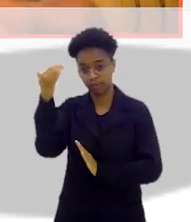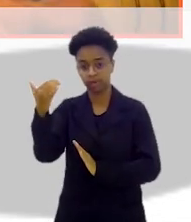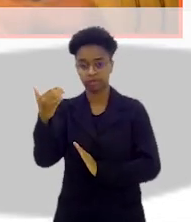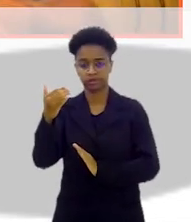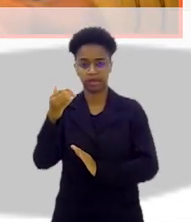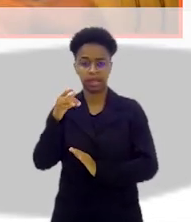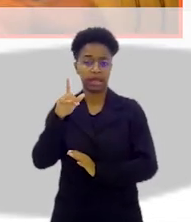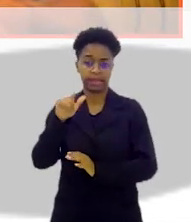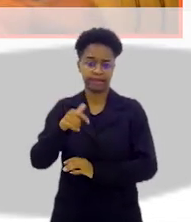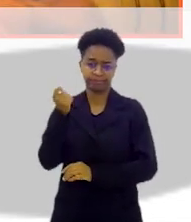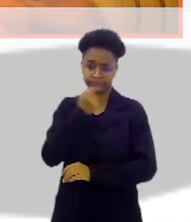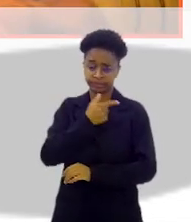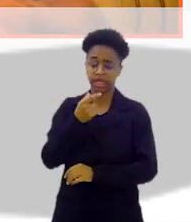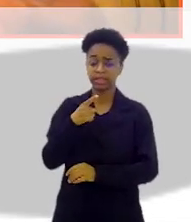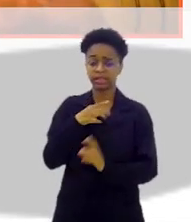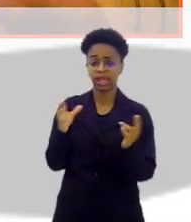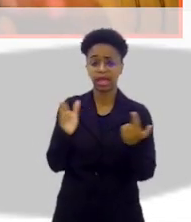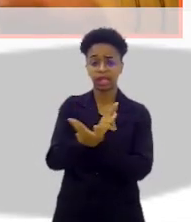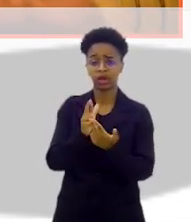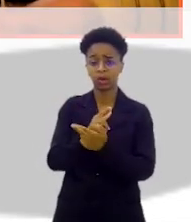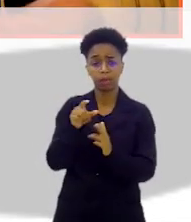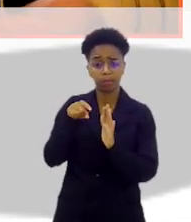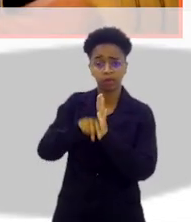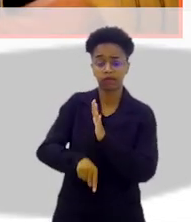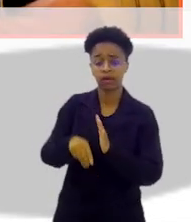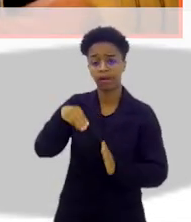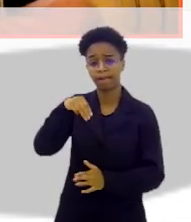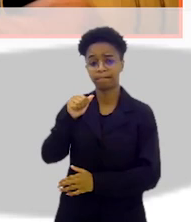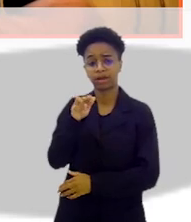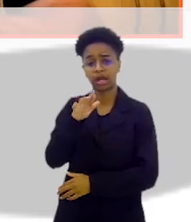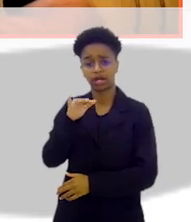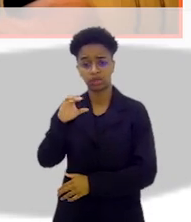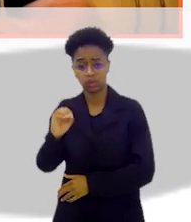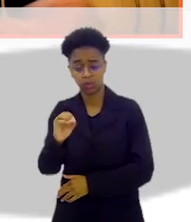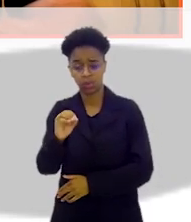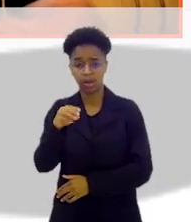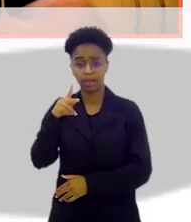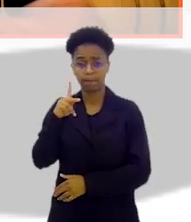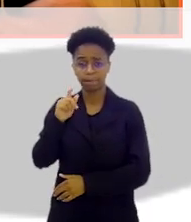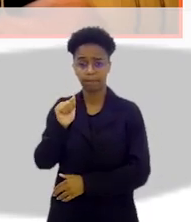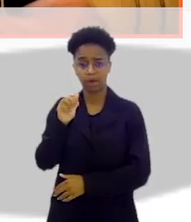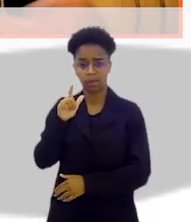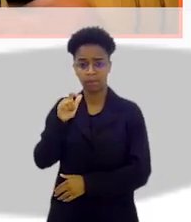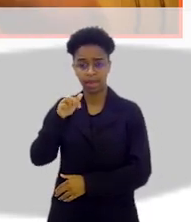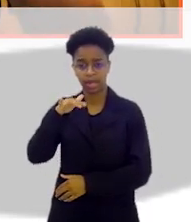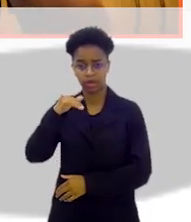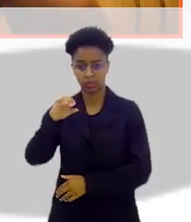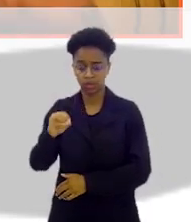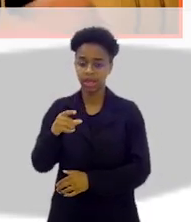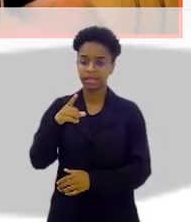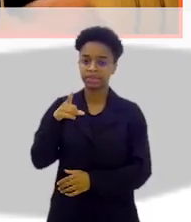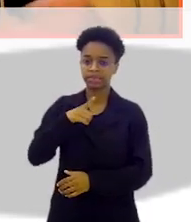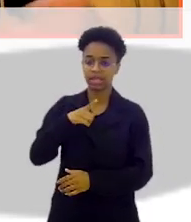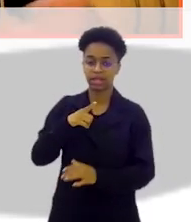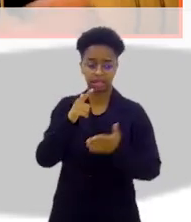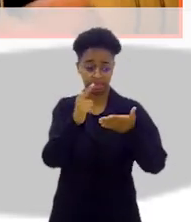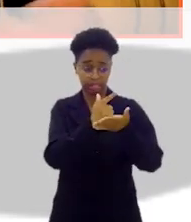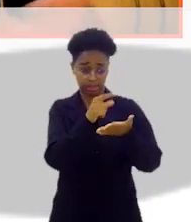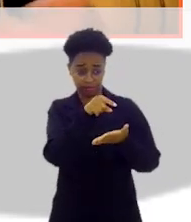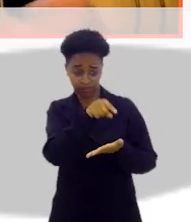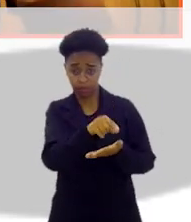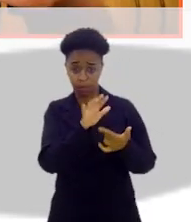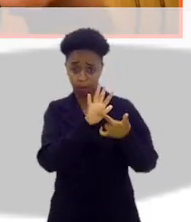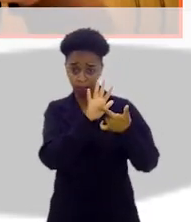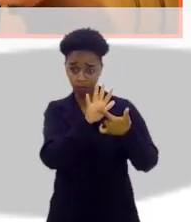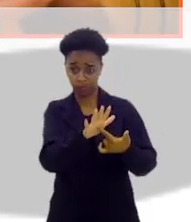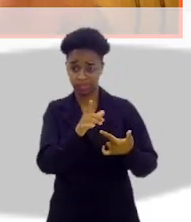são pitorescas. Eu tive uma relação muito profunda com o Mário Palmério. Ele, quando pegou esse Geomorfo Sintaxe